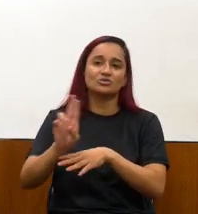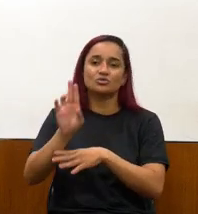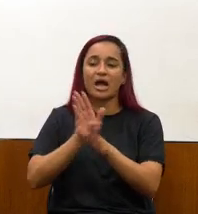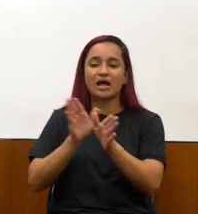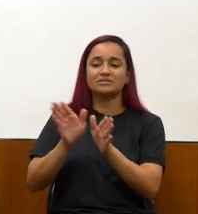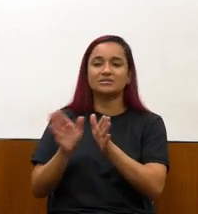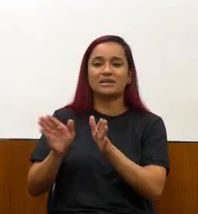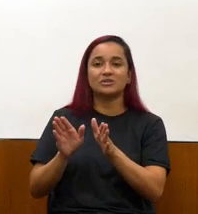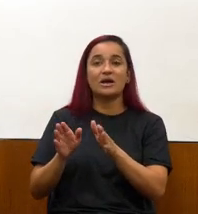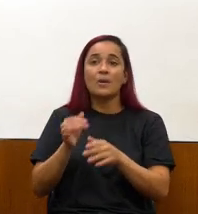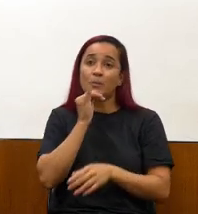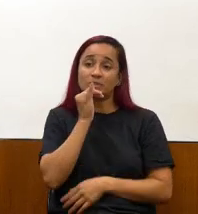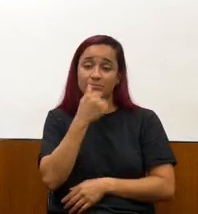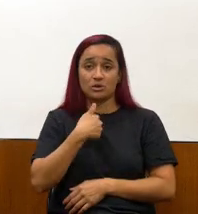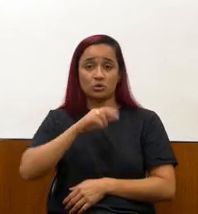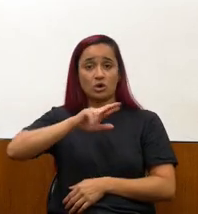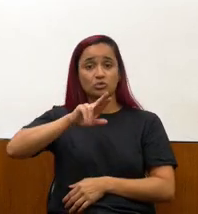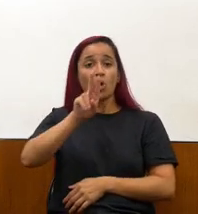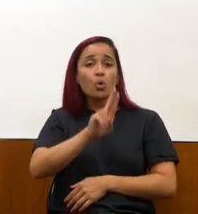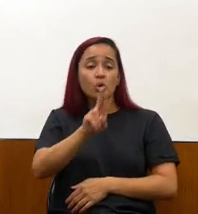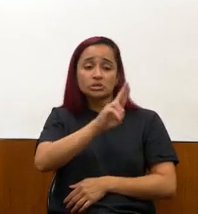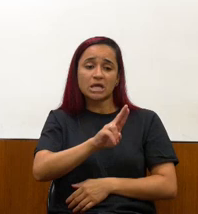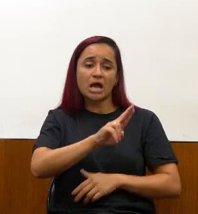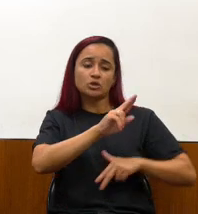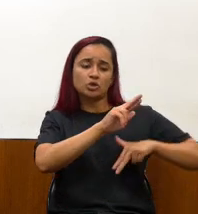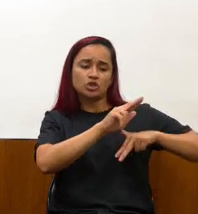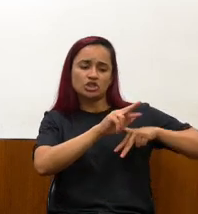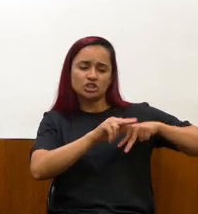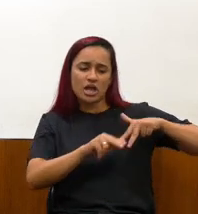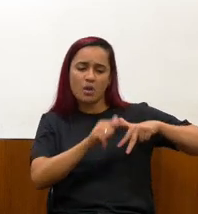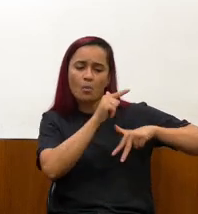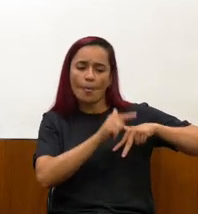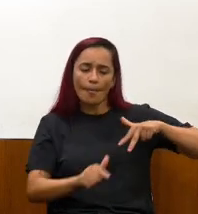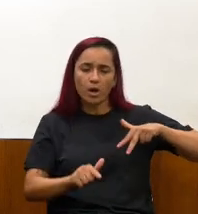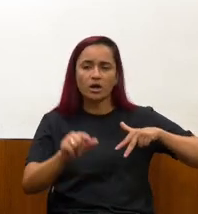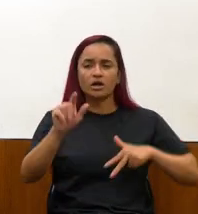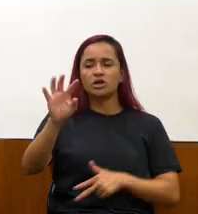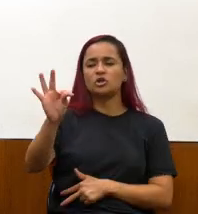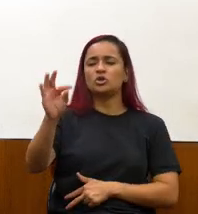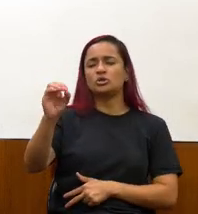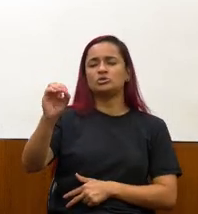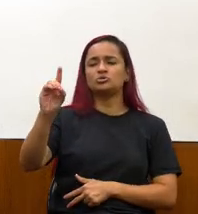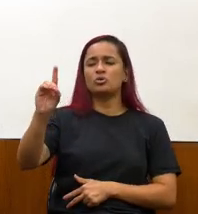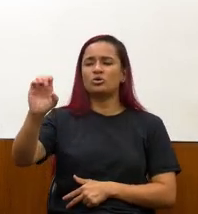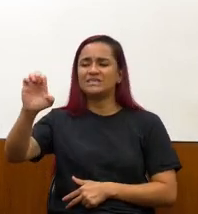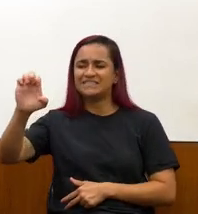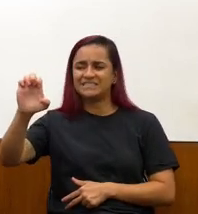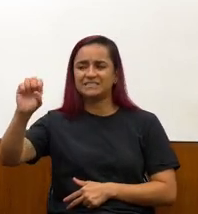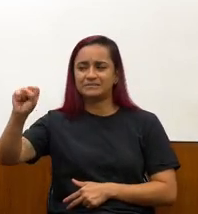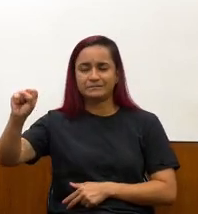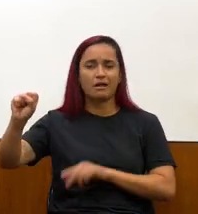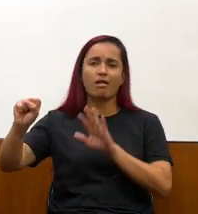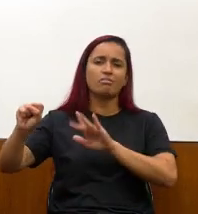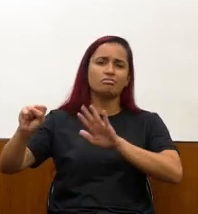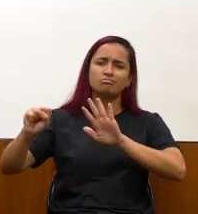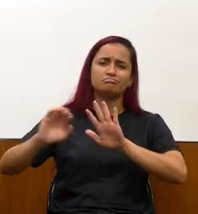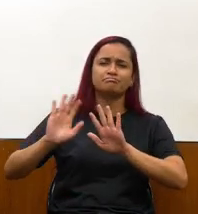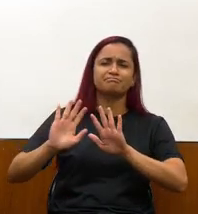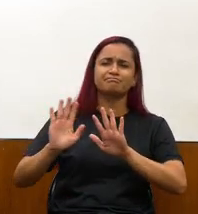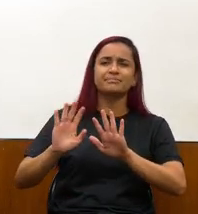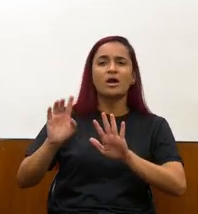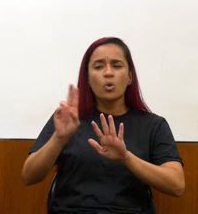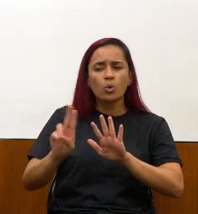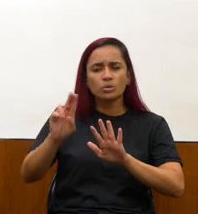no gênero neutro, o todes. A gente entende que não é o momento da gente poder discutir esses termos agora. Mas a